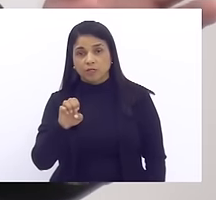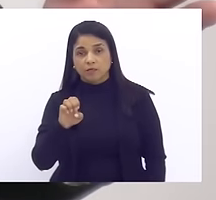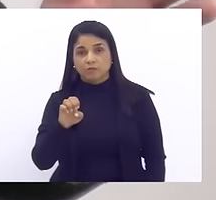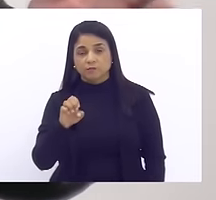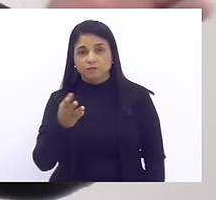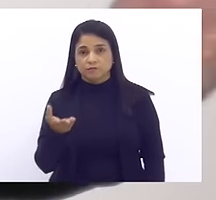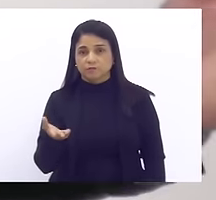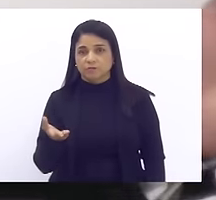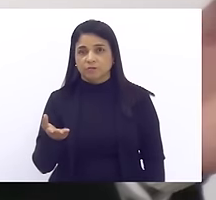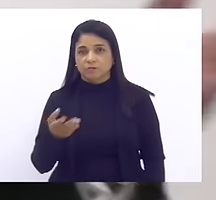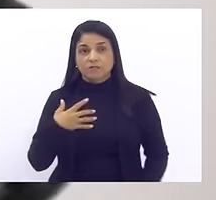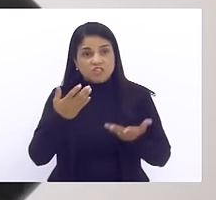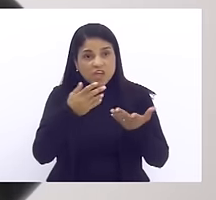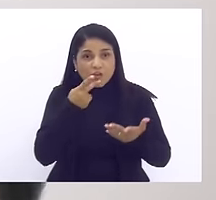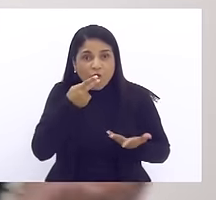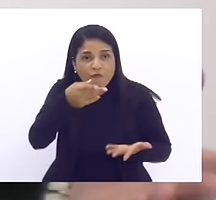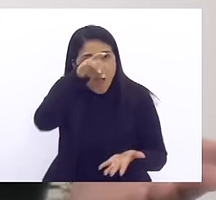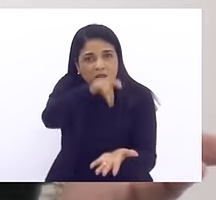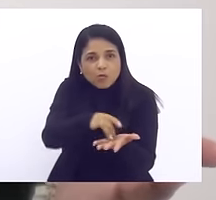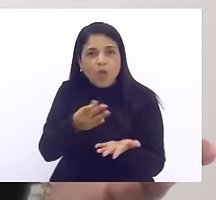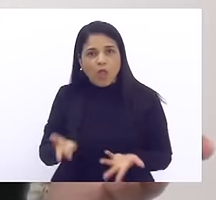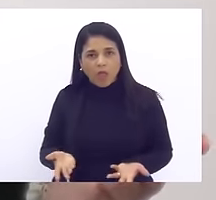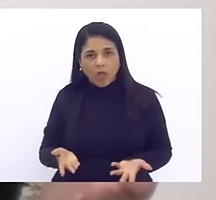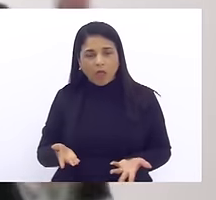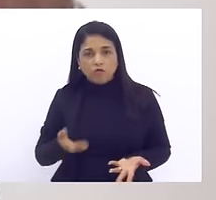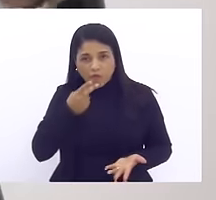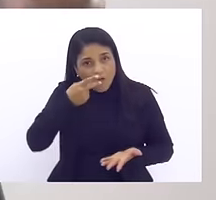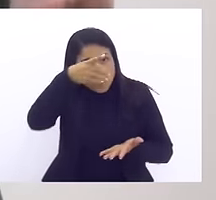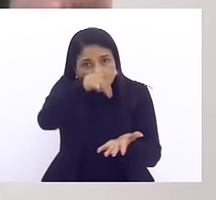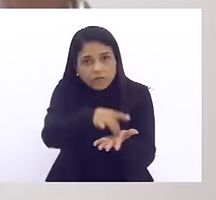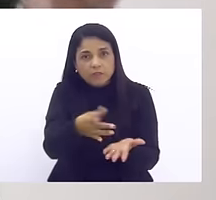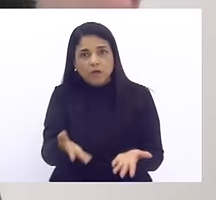tranquilo o que vocês querem que eu parentalidade